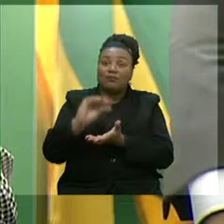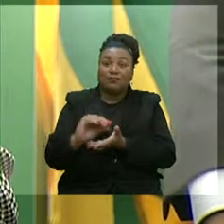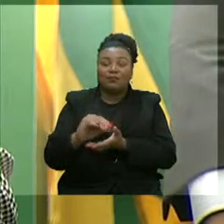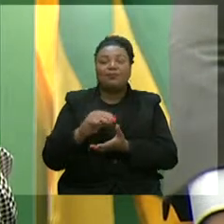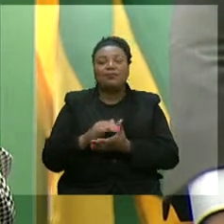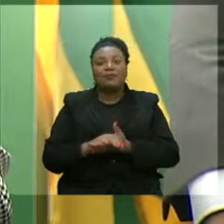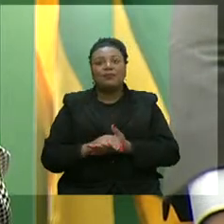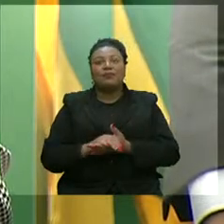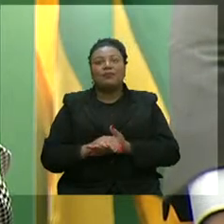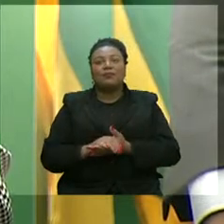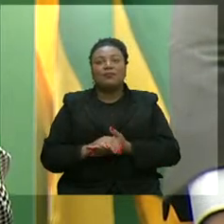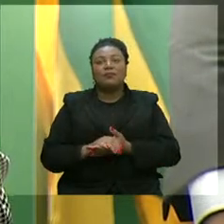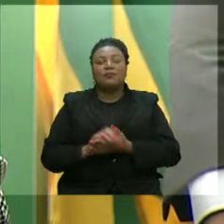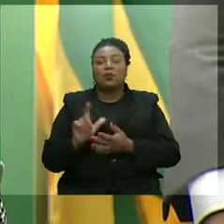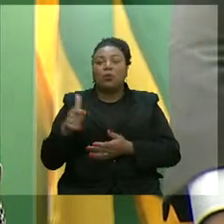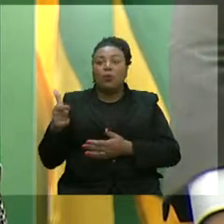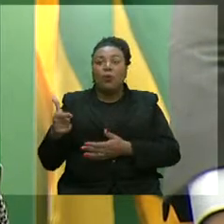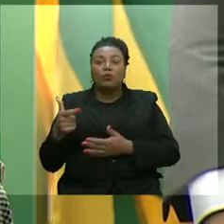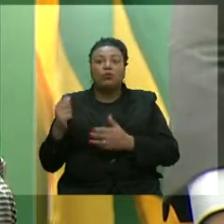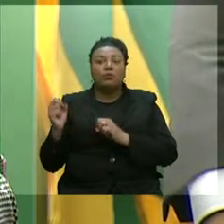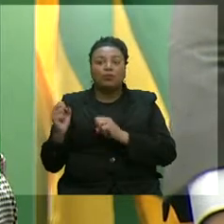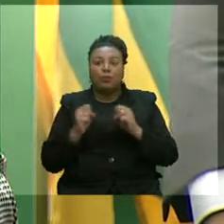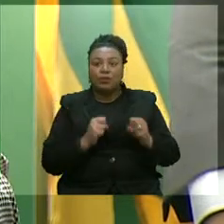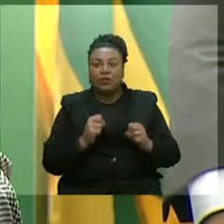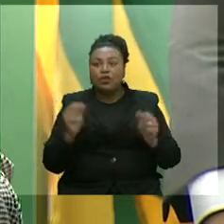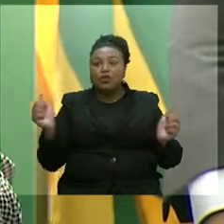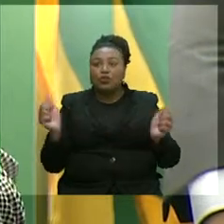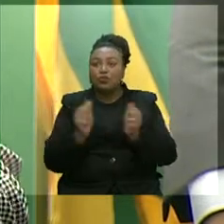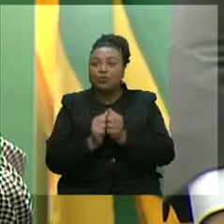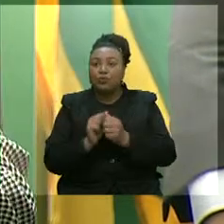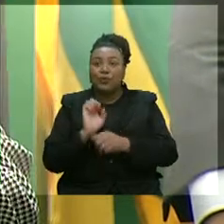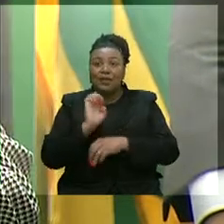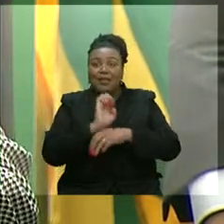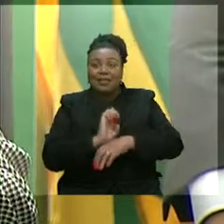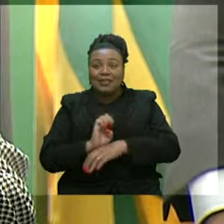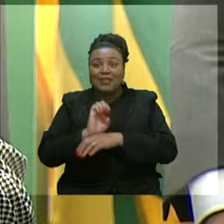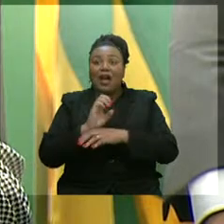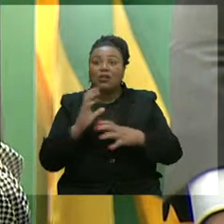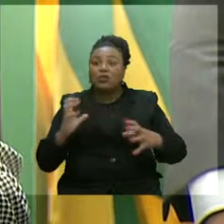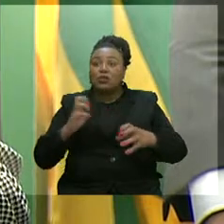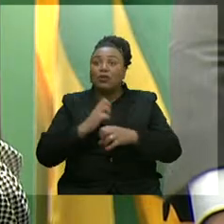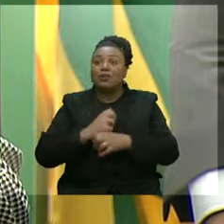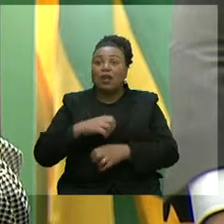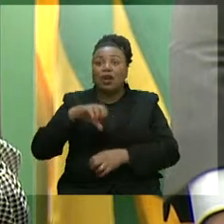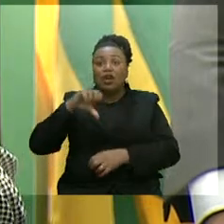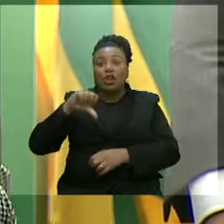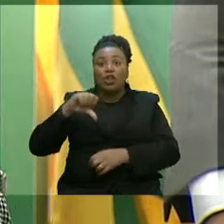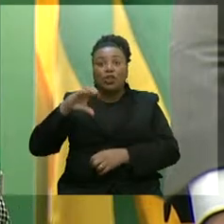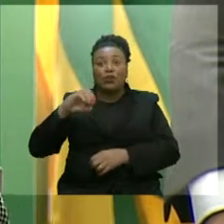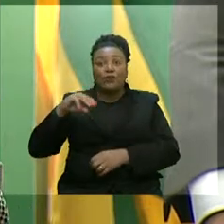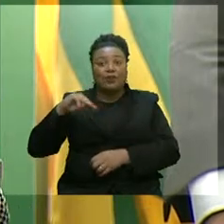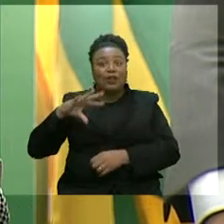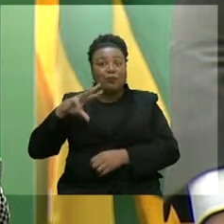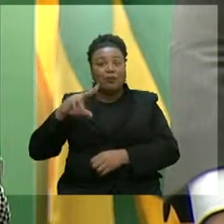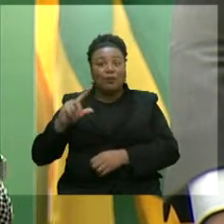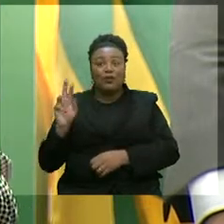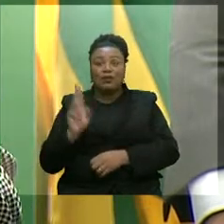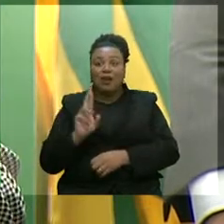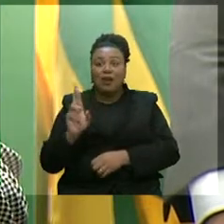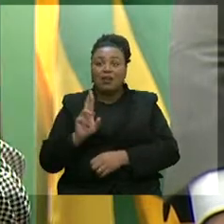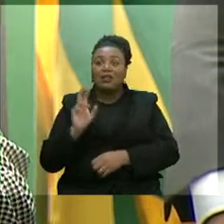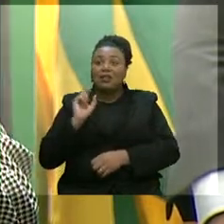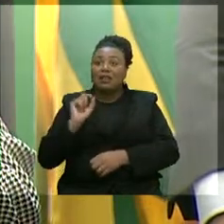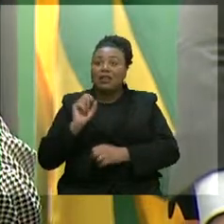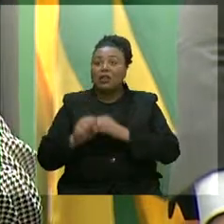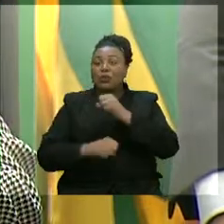excepcionalmente com outros poderes, juntando o Estado, mais de 90 milhões de reais, uma vez que no